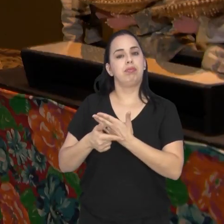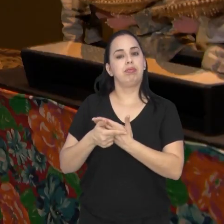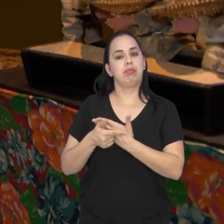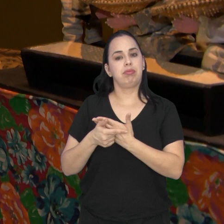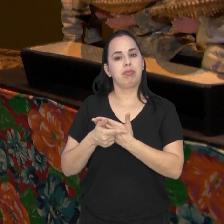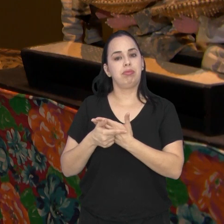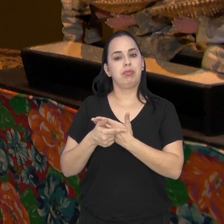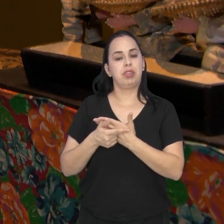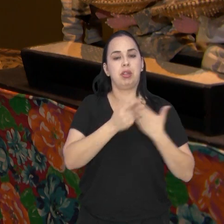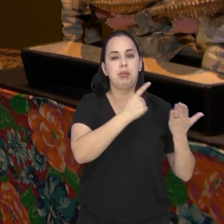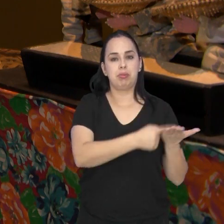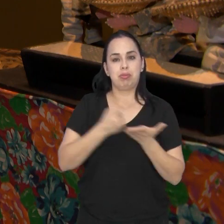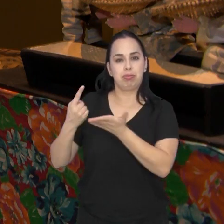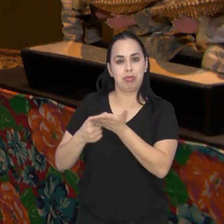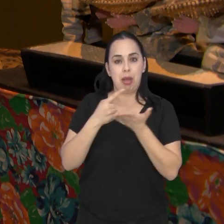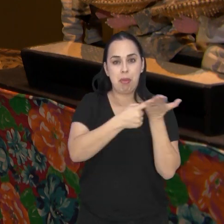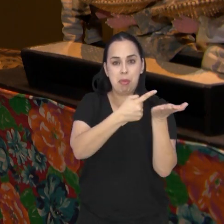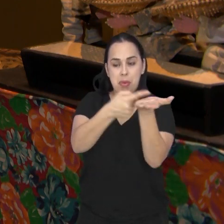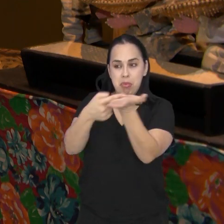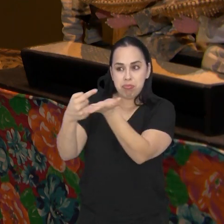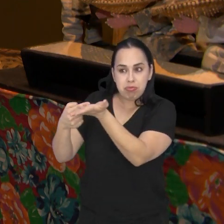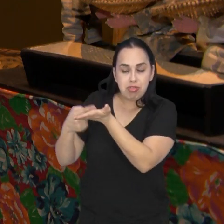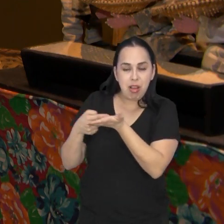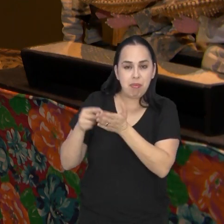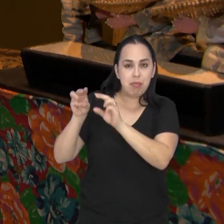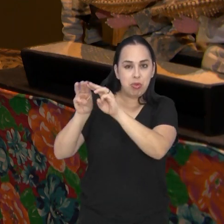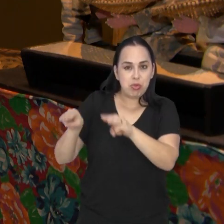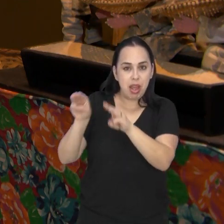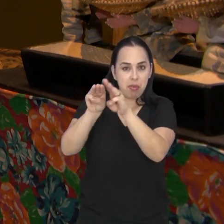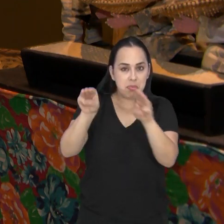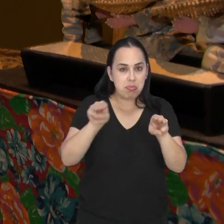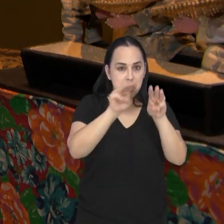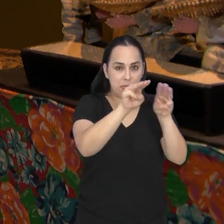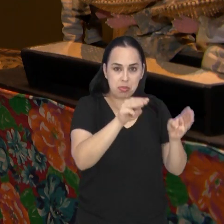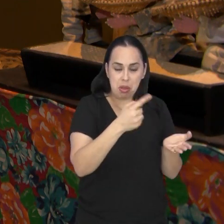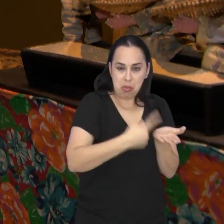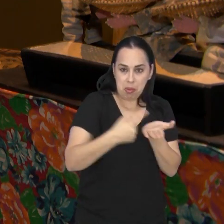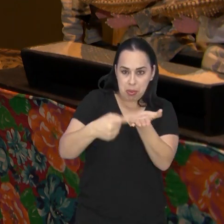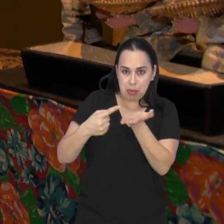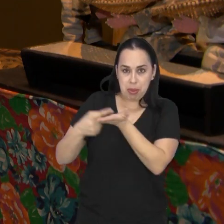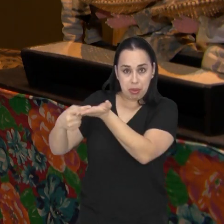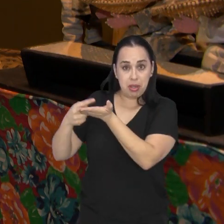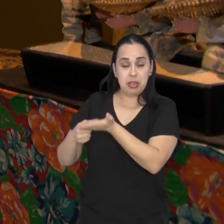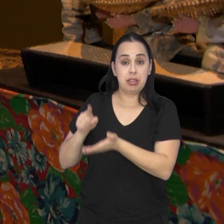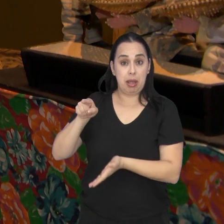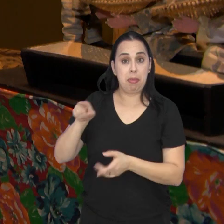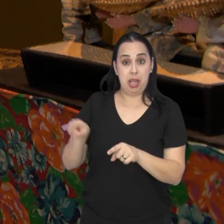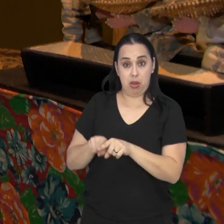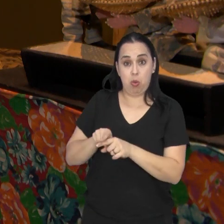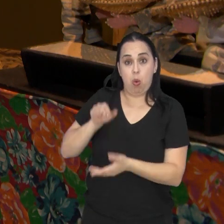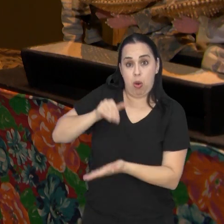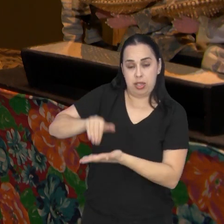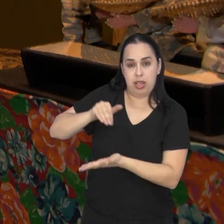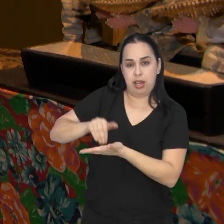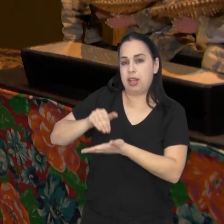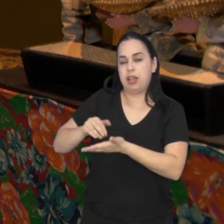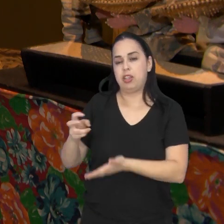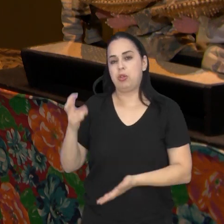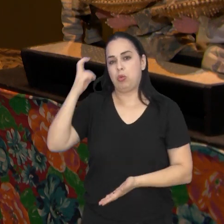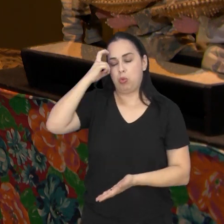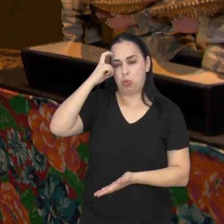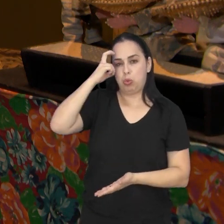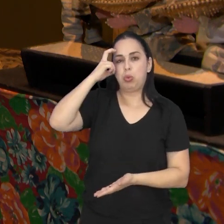função de mediar a relação dos museus da região com o CISEM, porque o CISEM é uma instituição